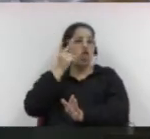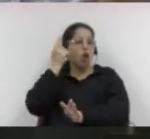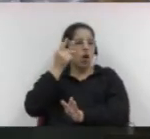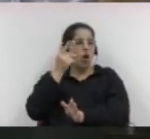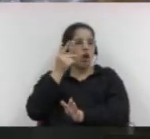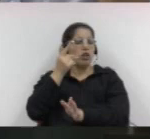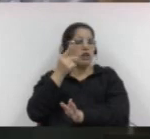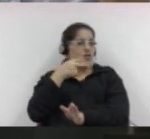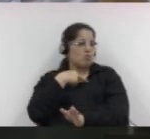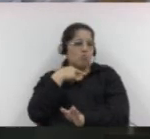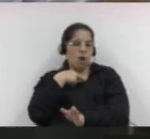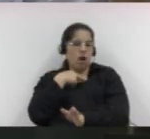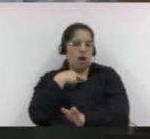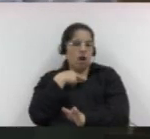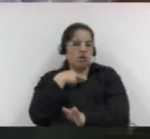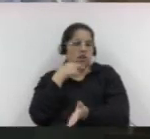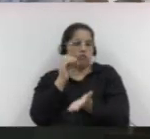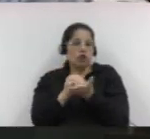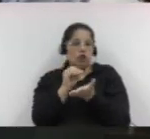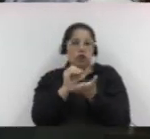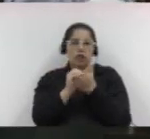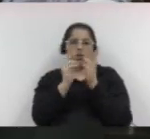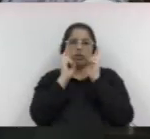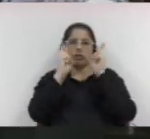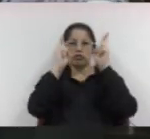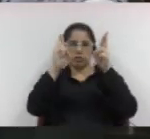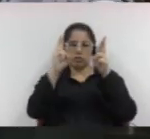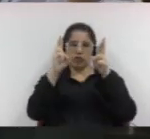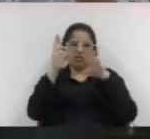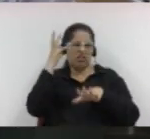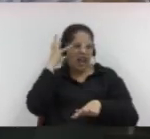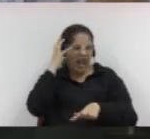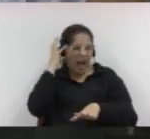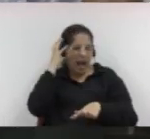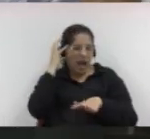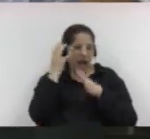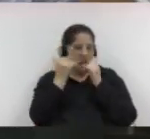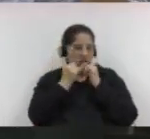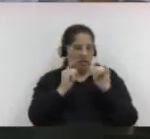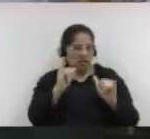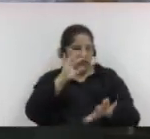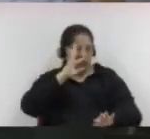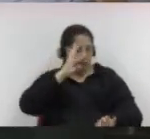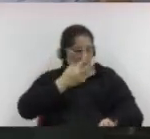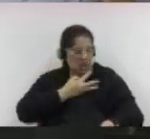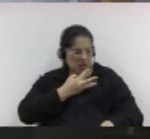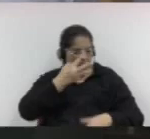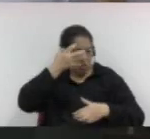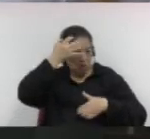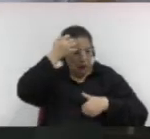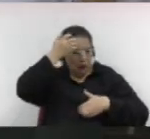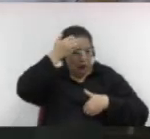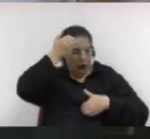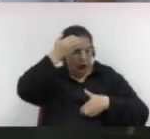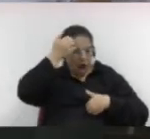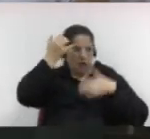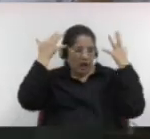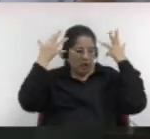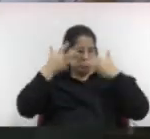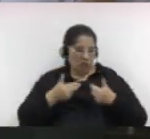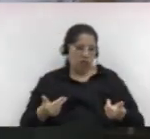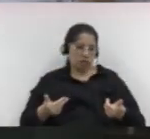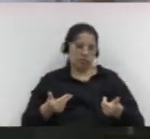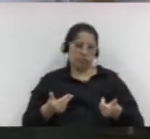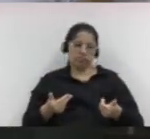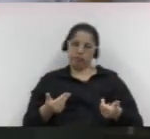um vereador ser desrespeitado no ar? Por macaco, me comparar com um animal? Isso